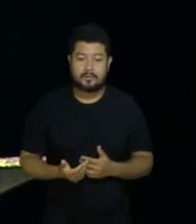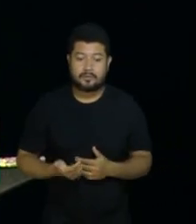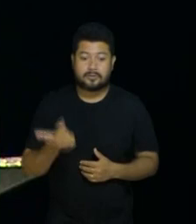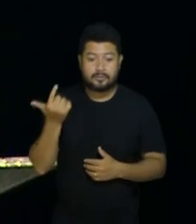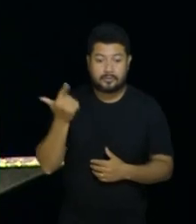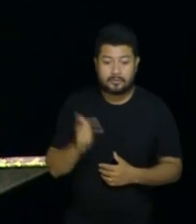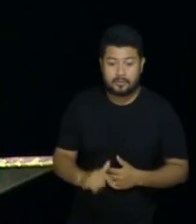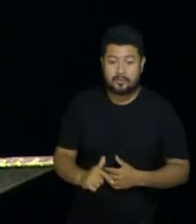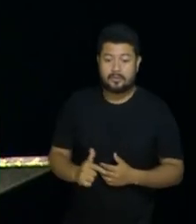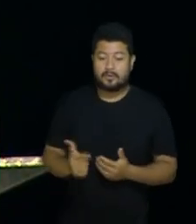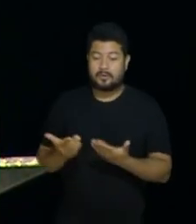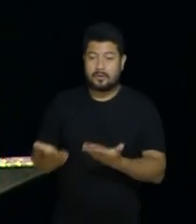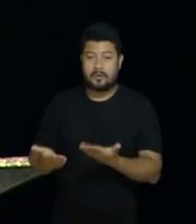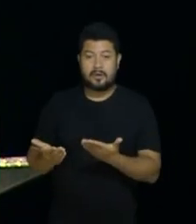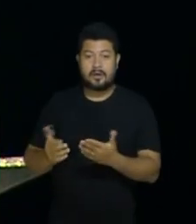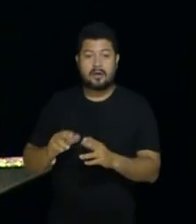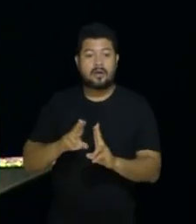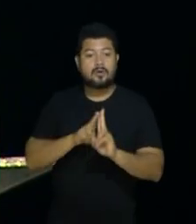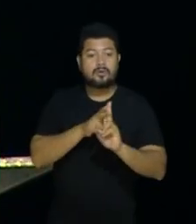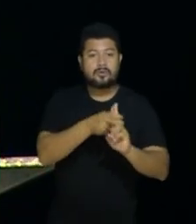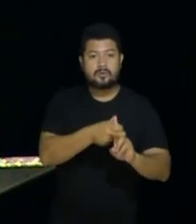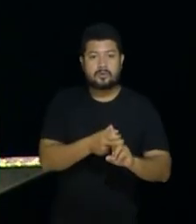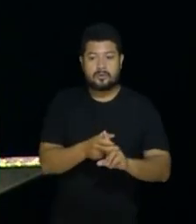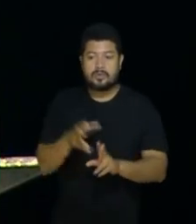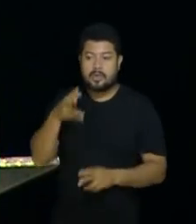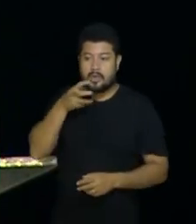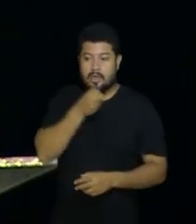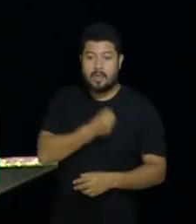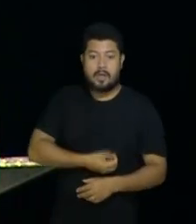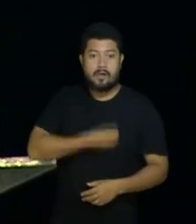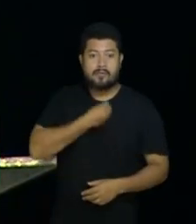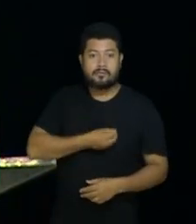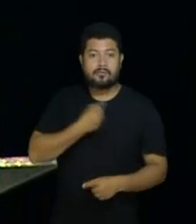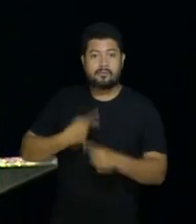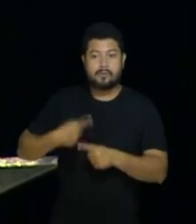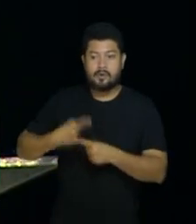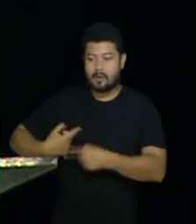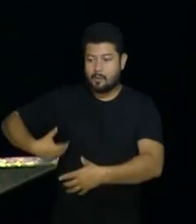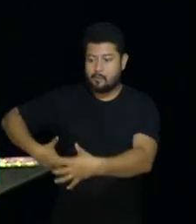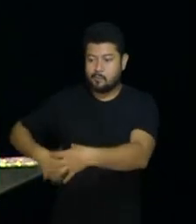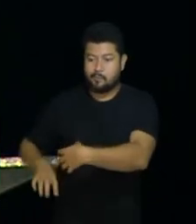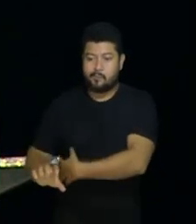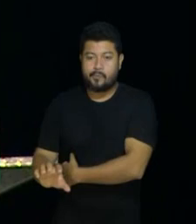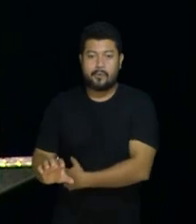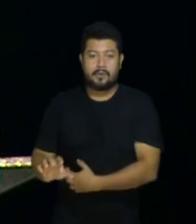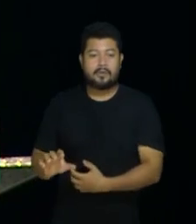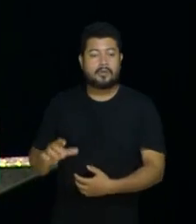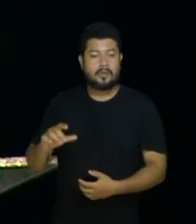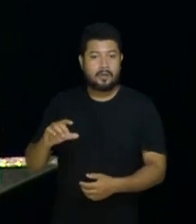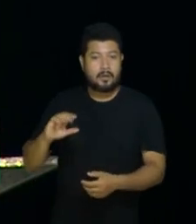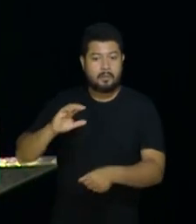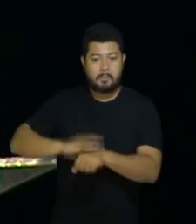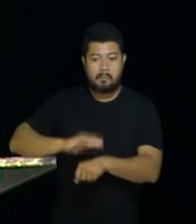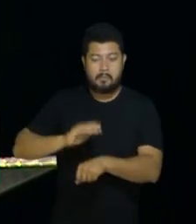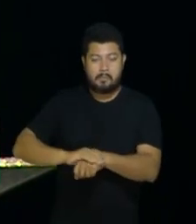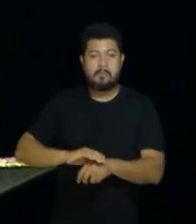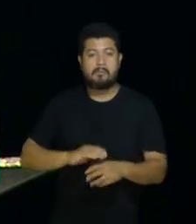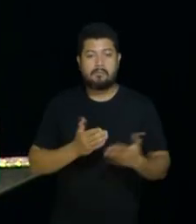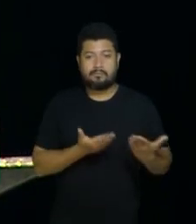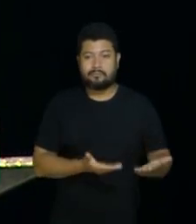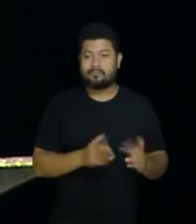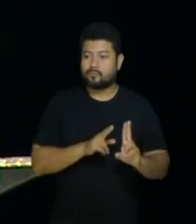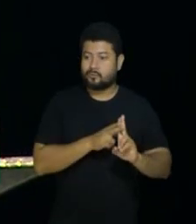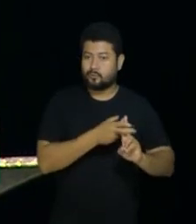SUS salvando vidas, já que todos os transplantes de órgãos lá, portanto, são realizados pelo SUS.